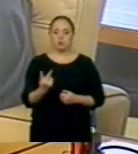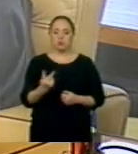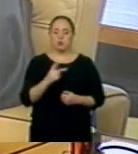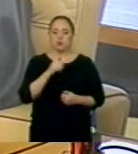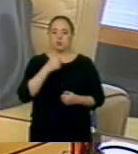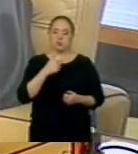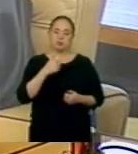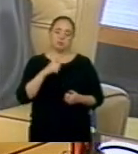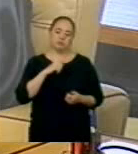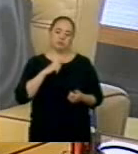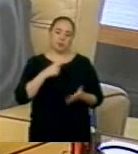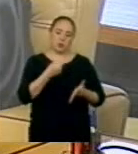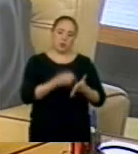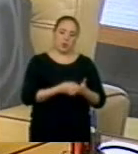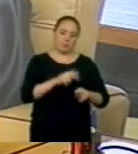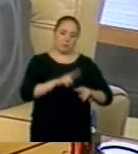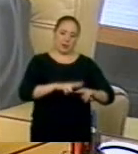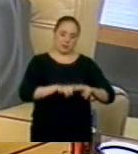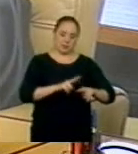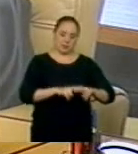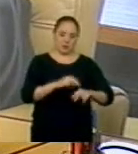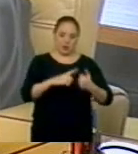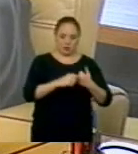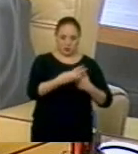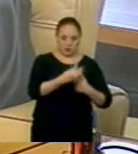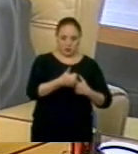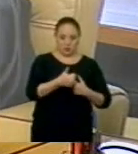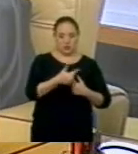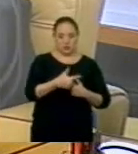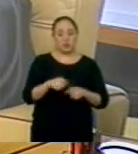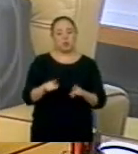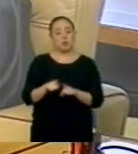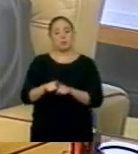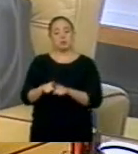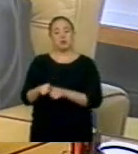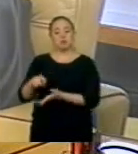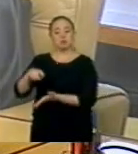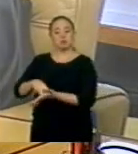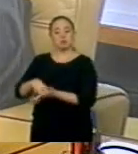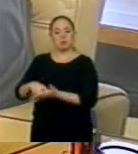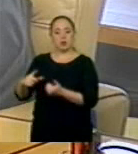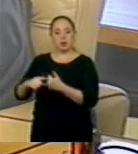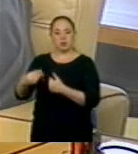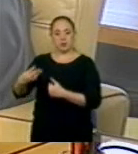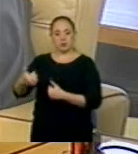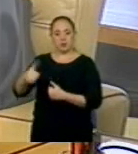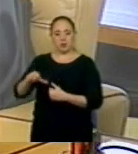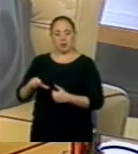prisão preventiva do artigo 312 quanto as medidas cautelares do artigo 319 ao mesmo